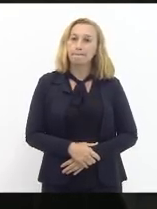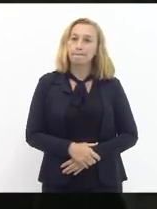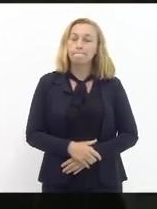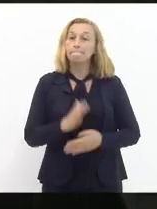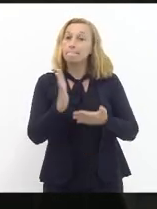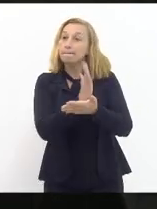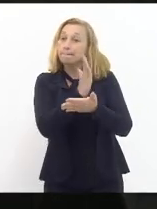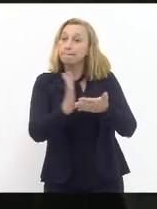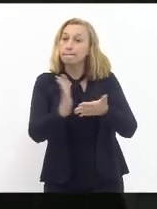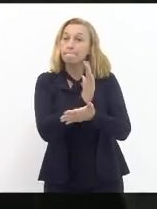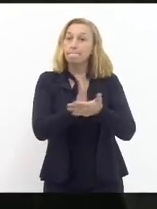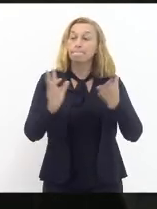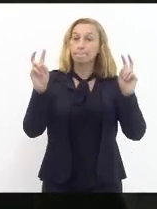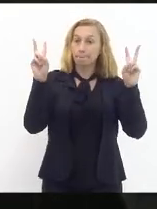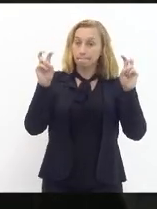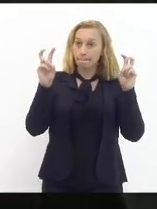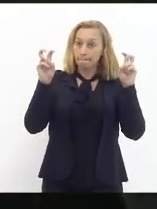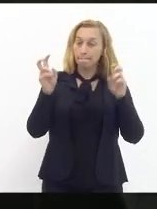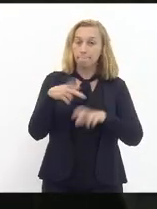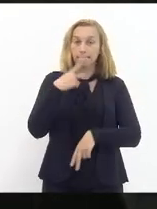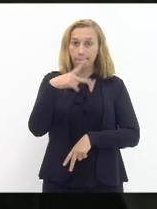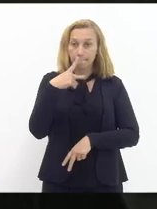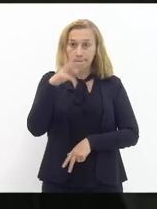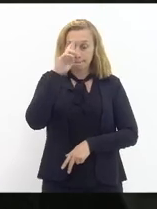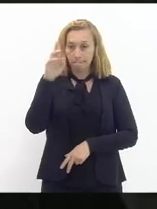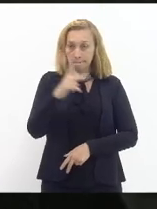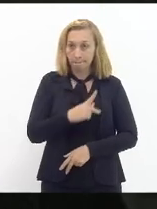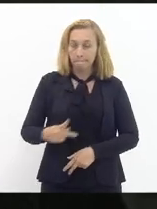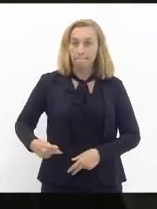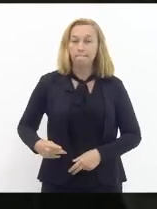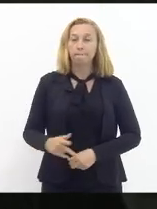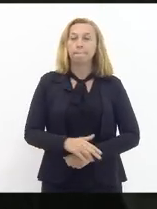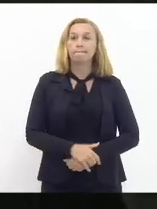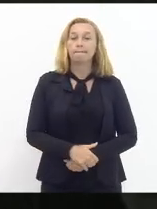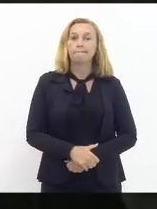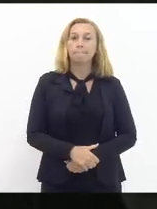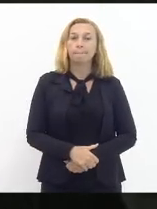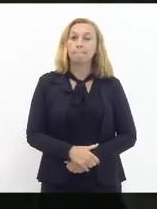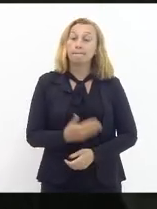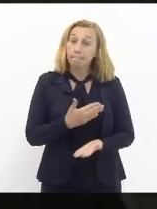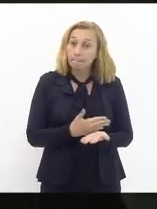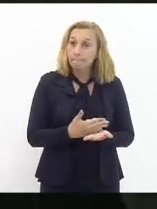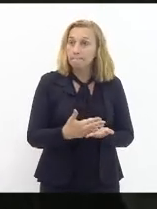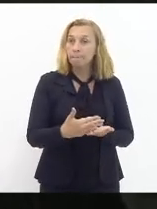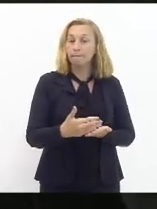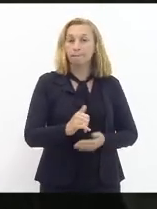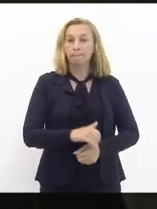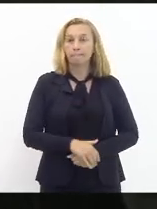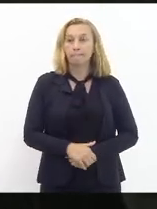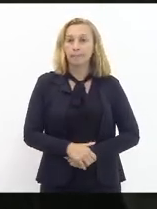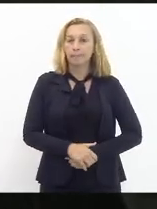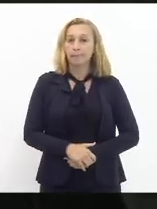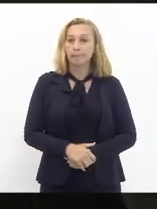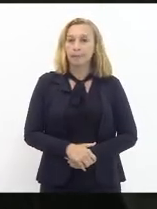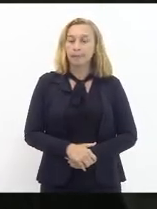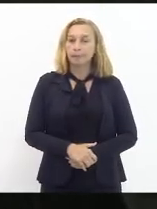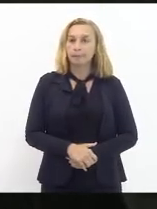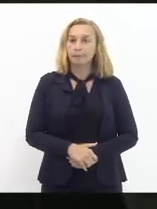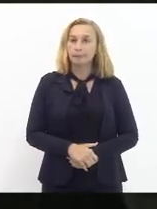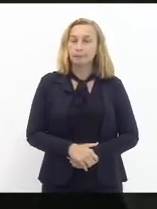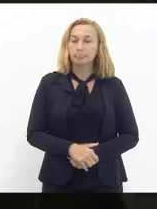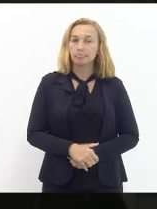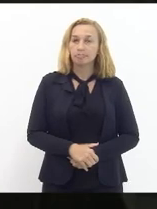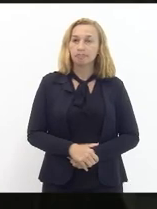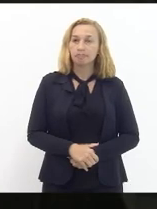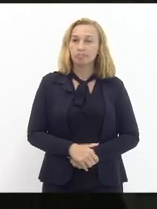alguns fatos a comentar, senhora presidente. E vou iniciar. A senhora há